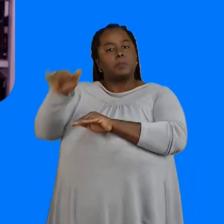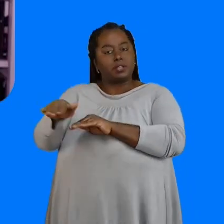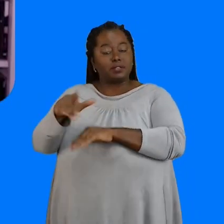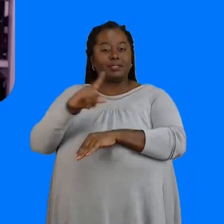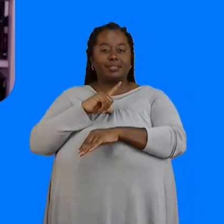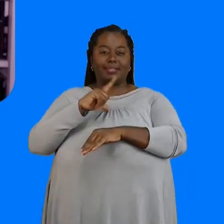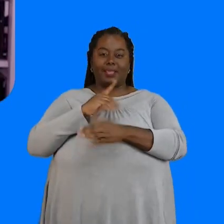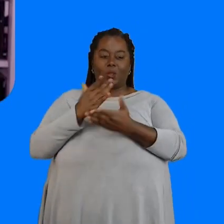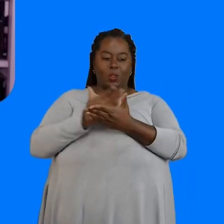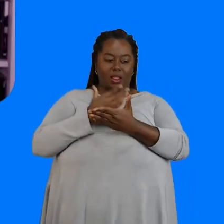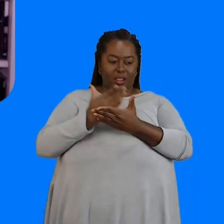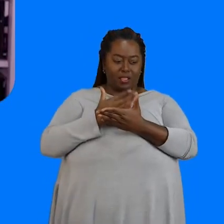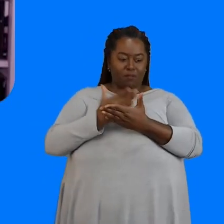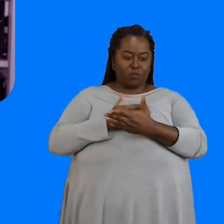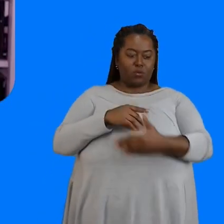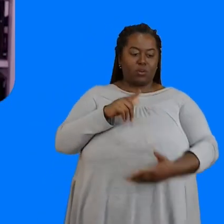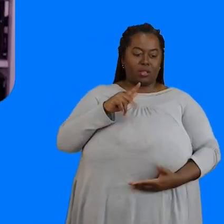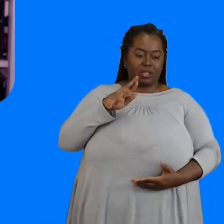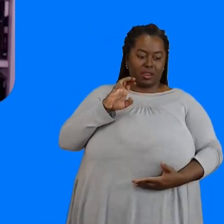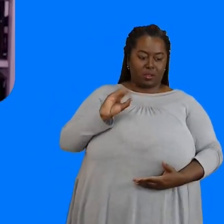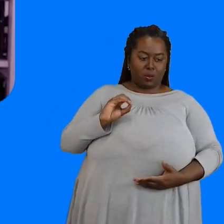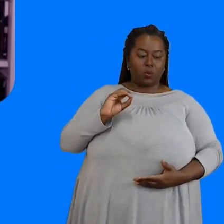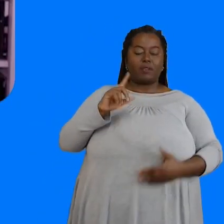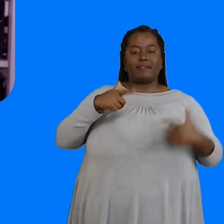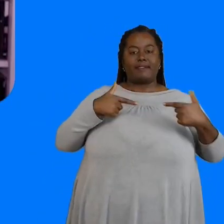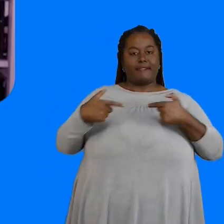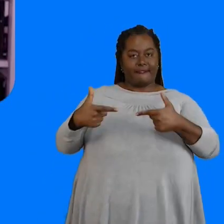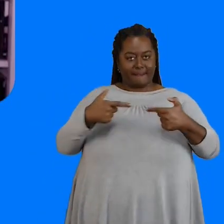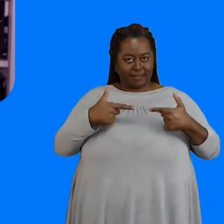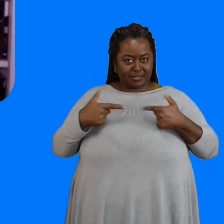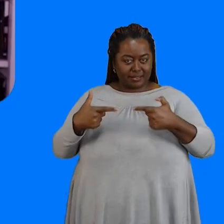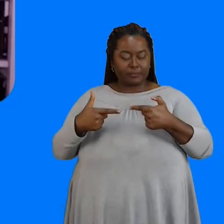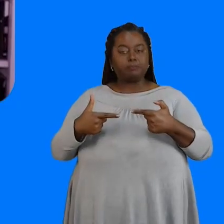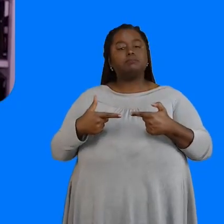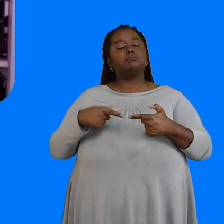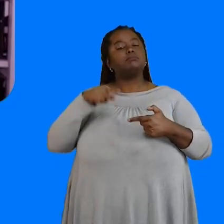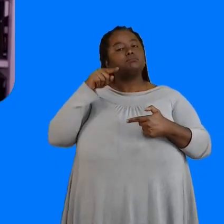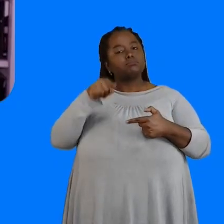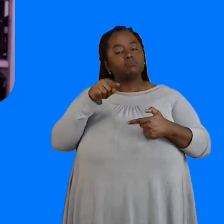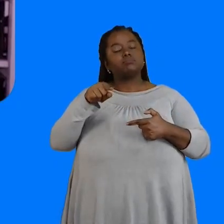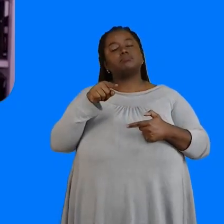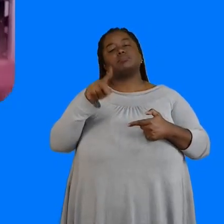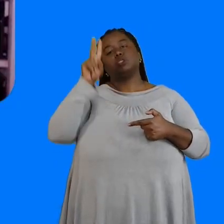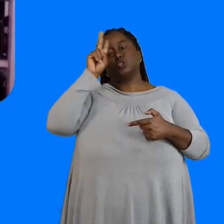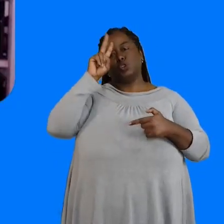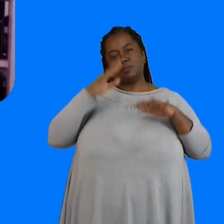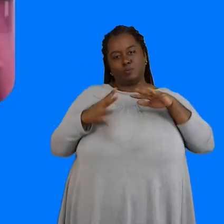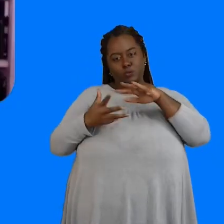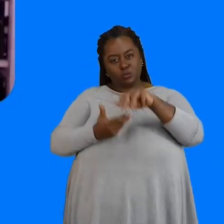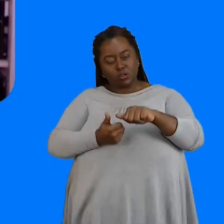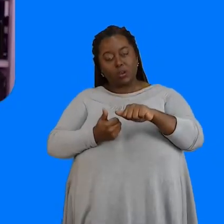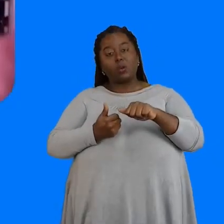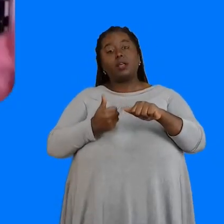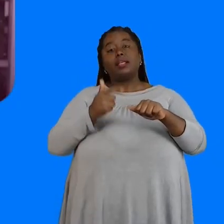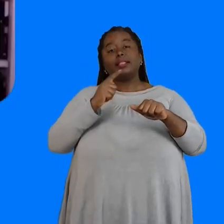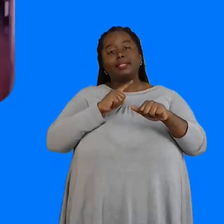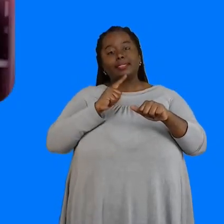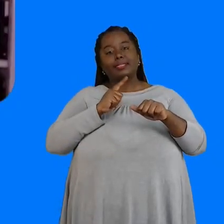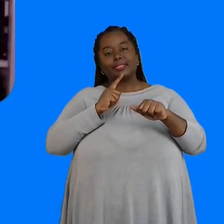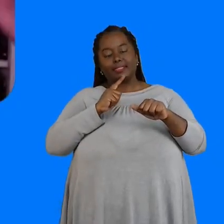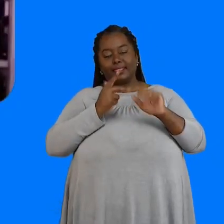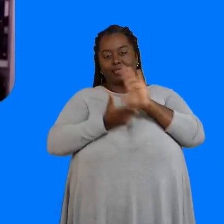Griots em Guerra, porque no fundo eles não estão em guerra, mas estão a mediar, e que a imagem são os griots de um lado e do